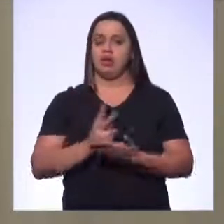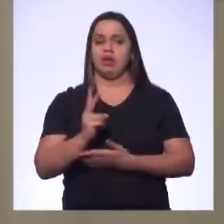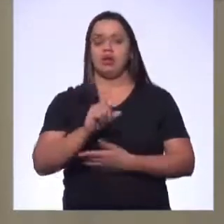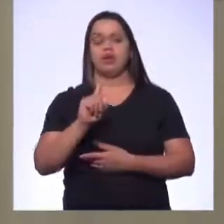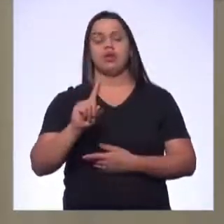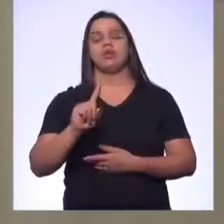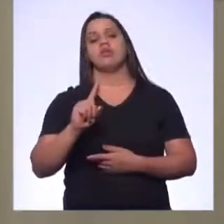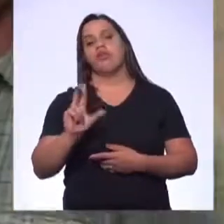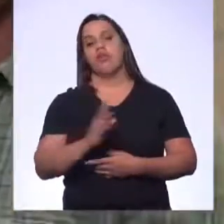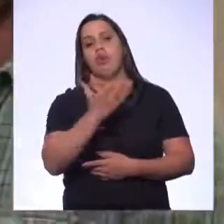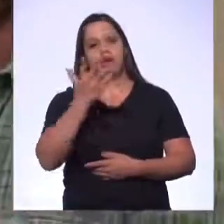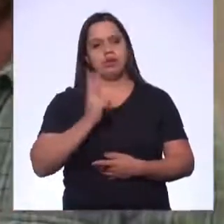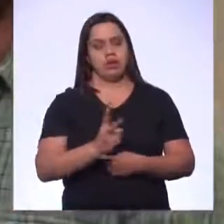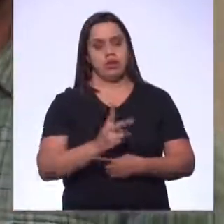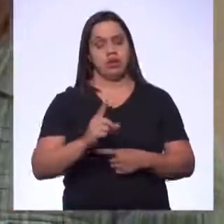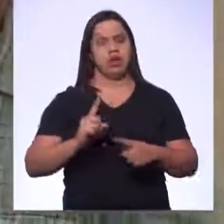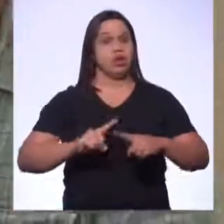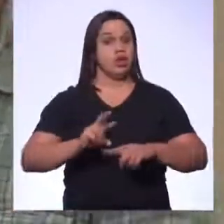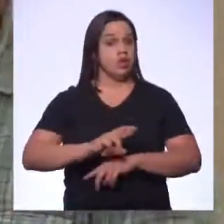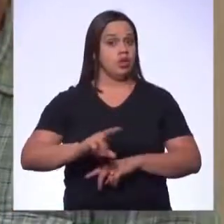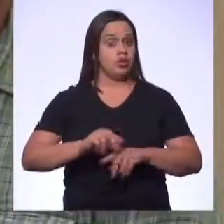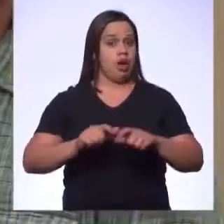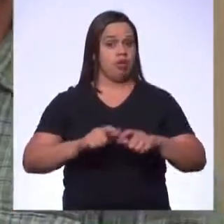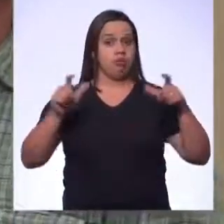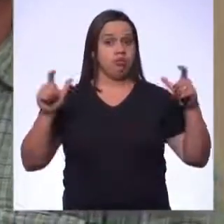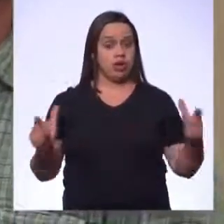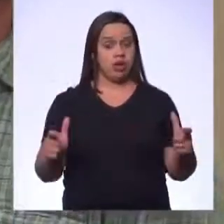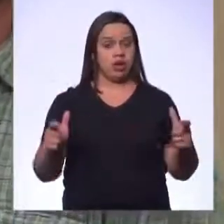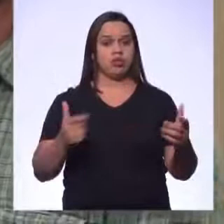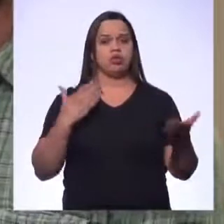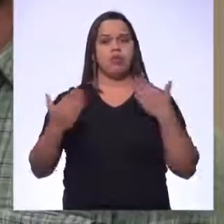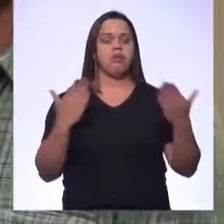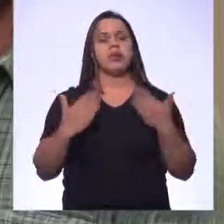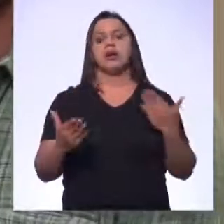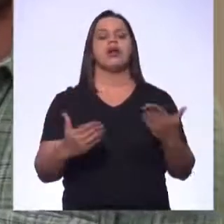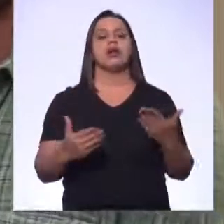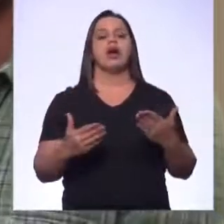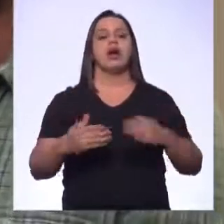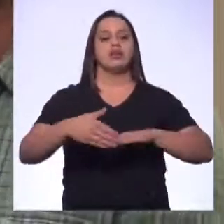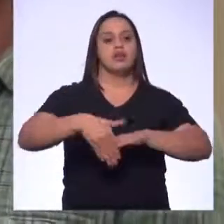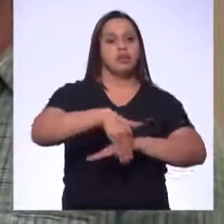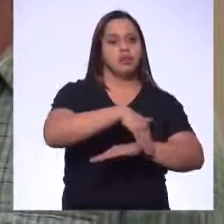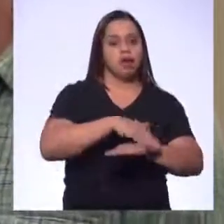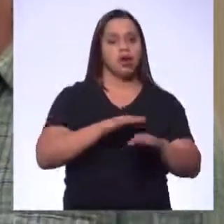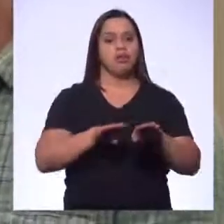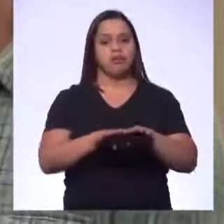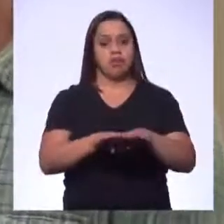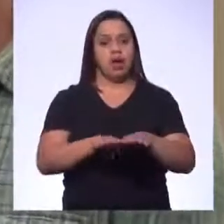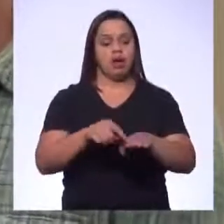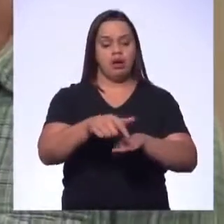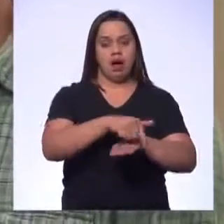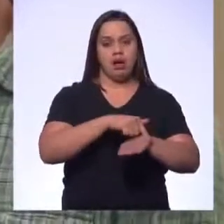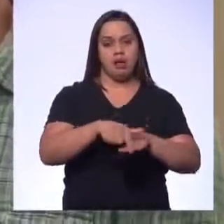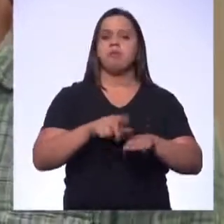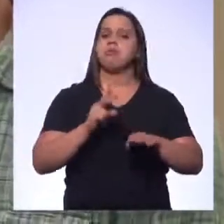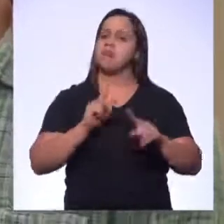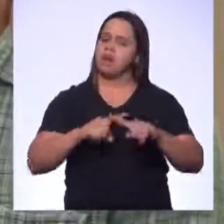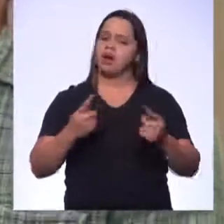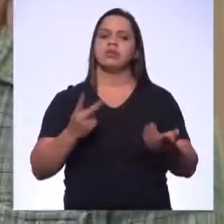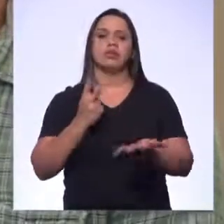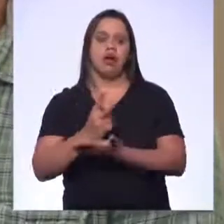menos frequentes. Não são tão grandes quanto comparados com os das bordas de placa, nem tão frequentes, mas sim eles